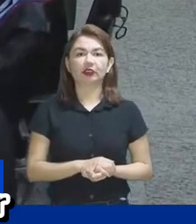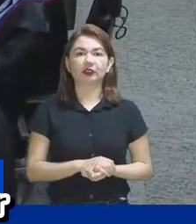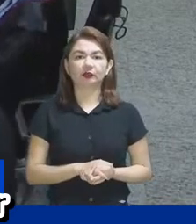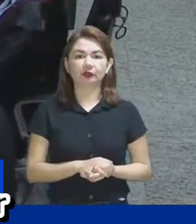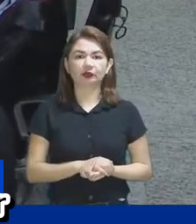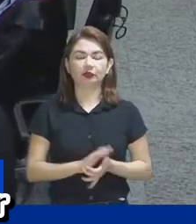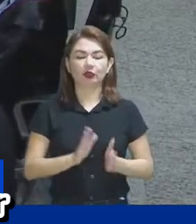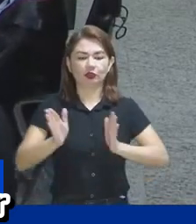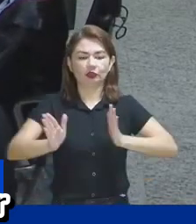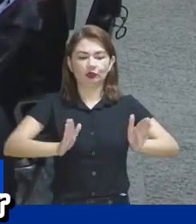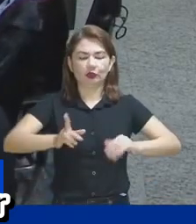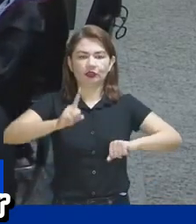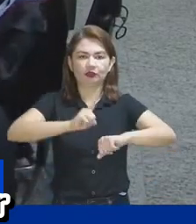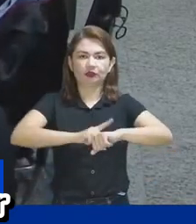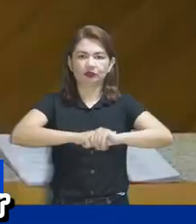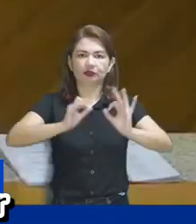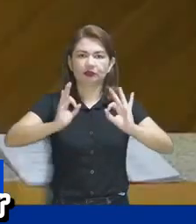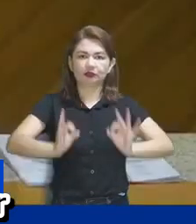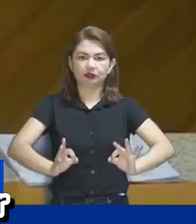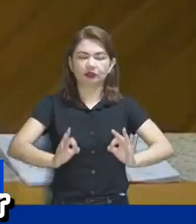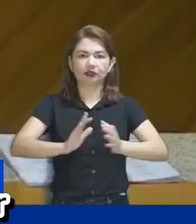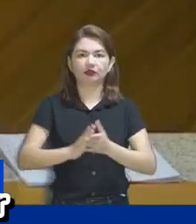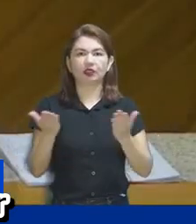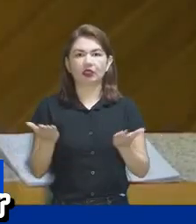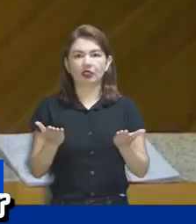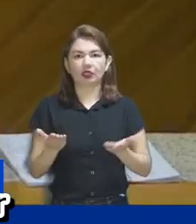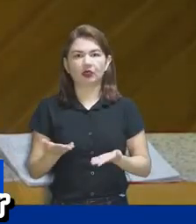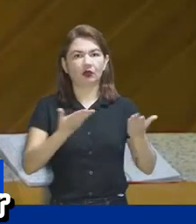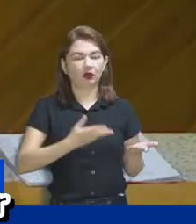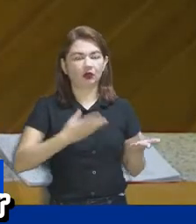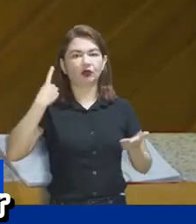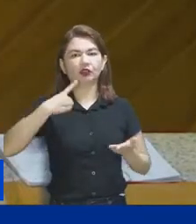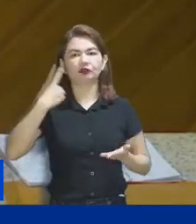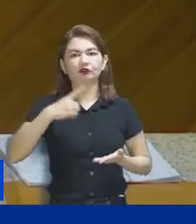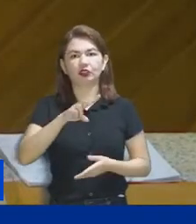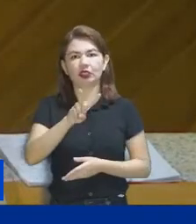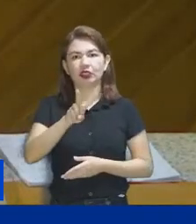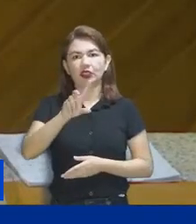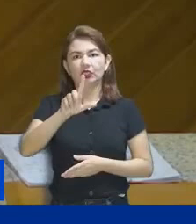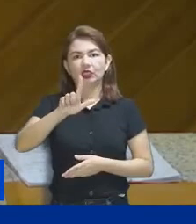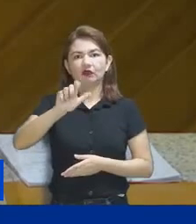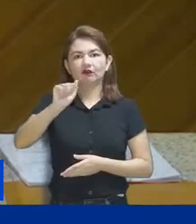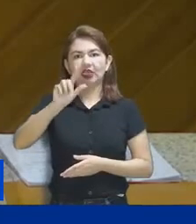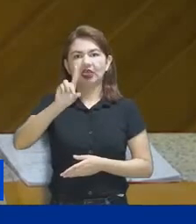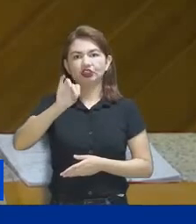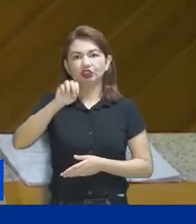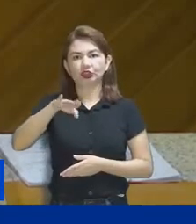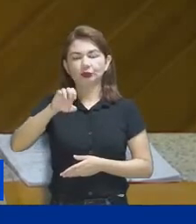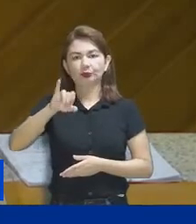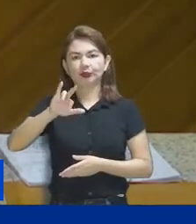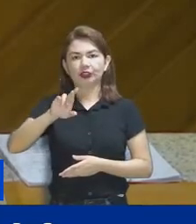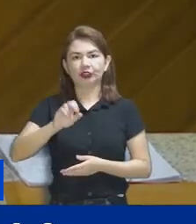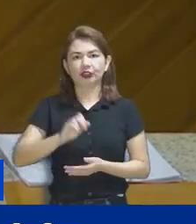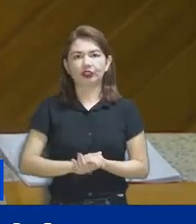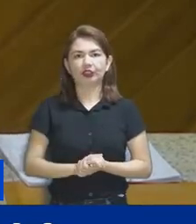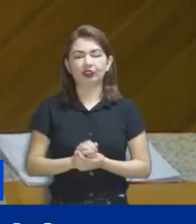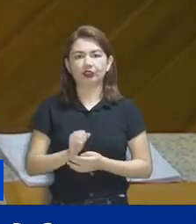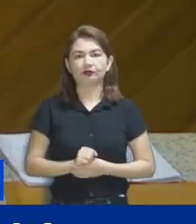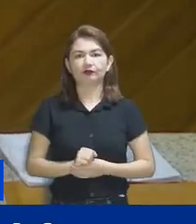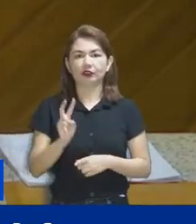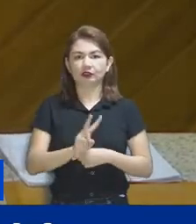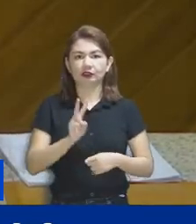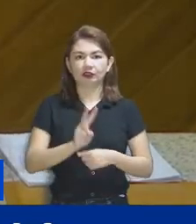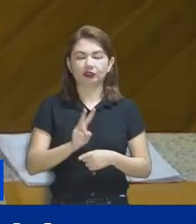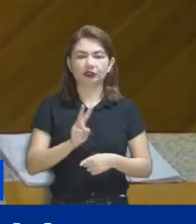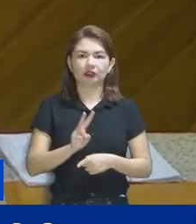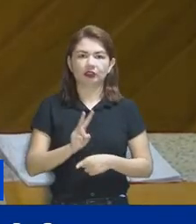do prazo e vamos passar incontinente a palavra ao doutor Vladimir Belmino para a defesa de Diogo João Lages, presidente do